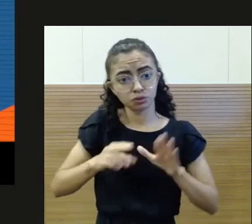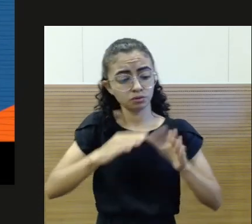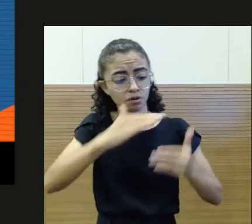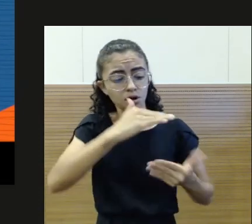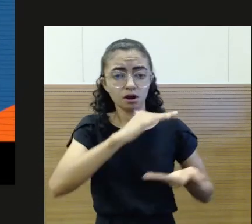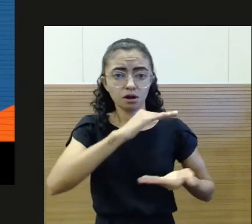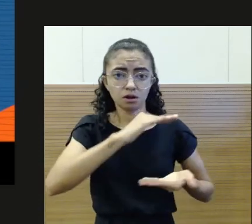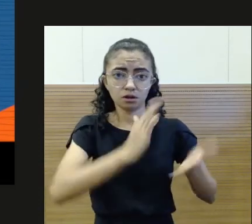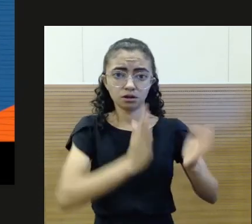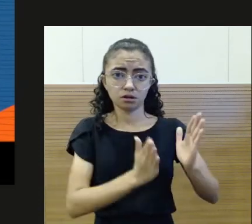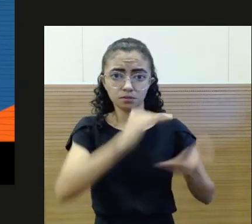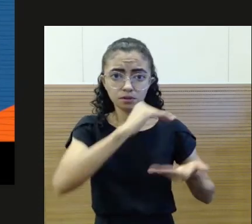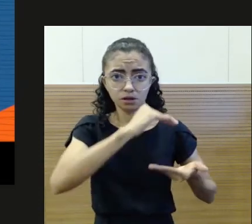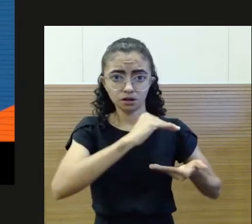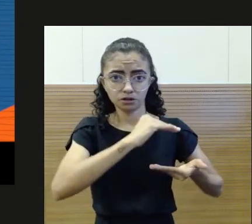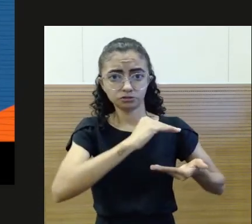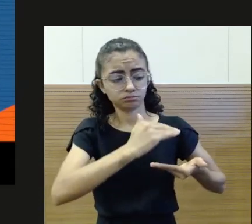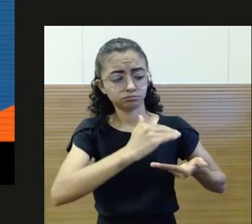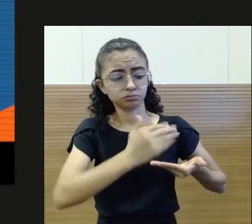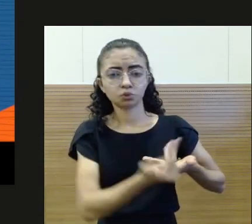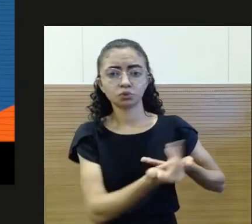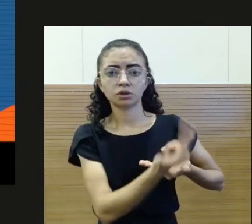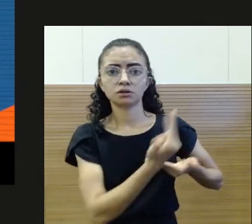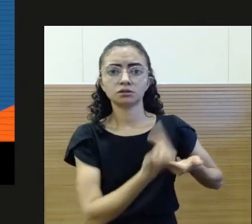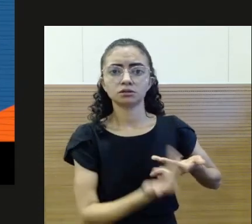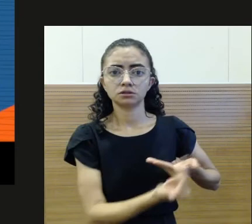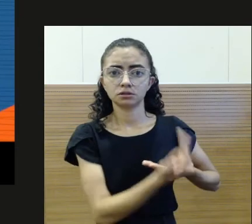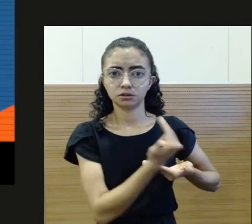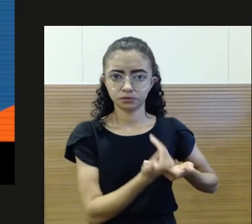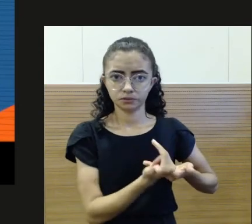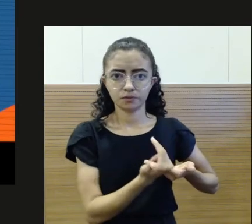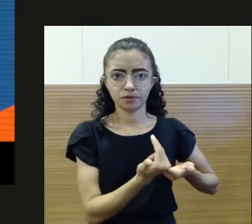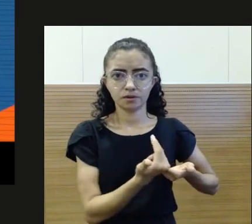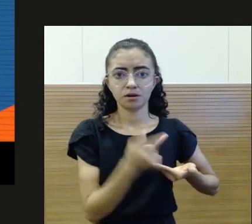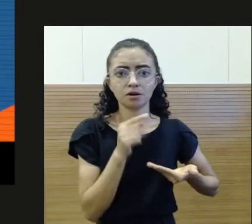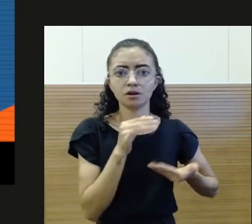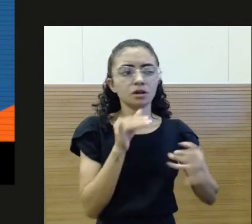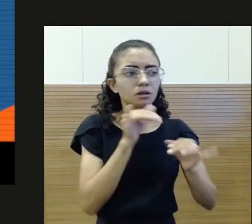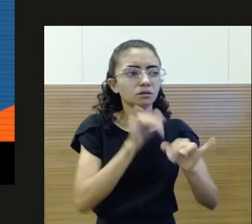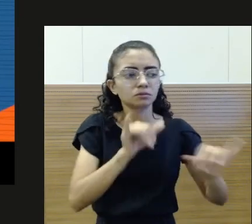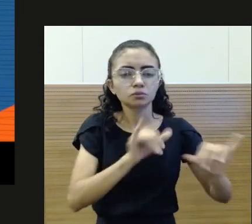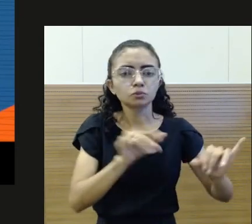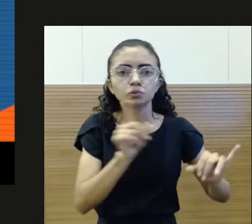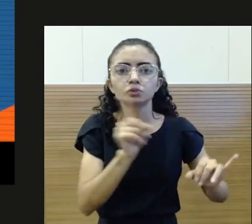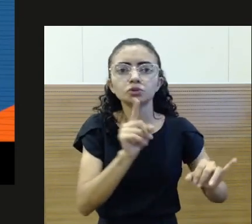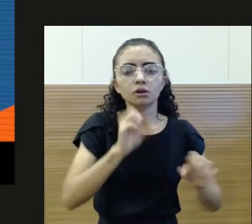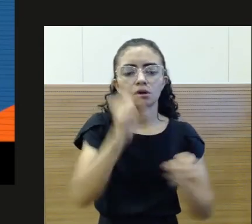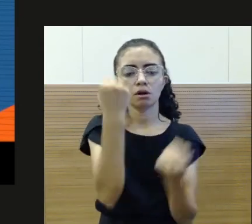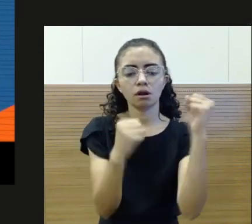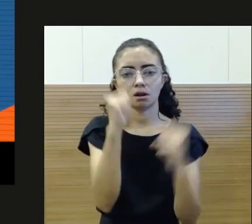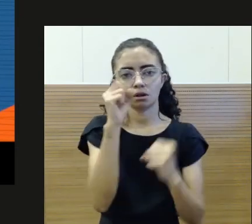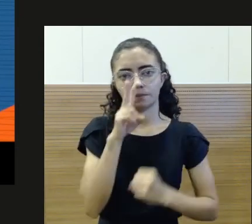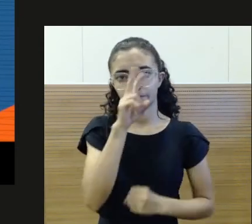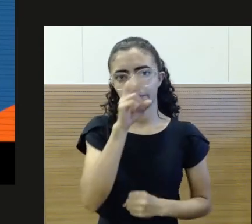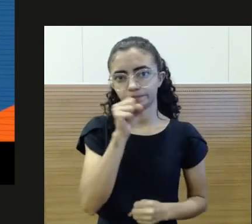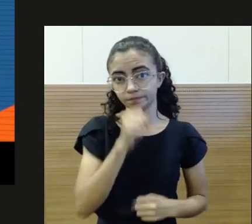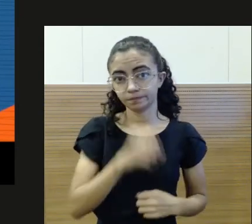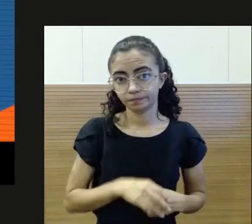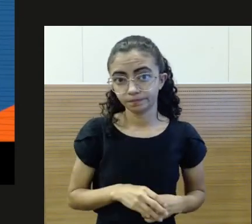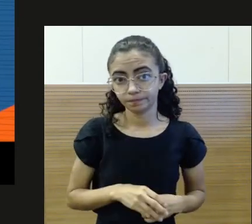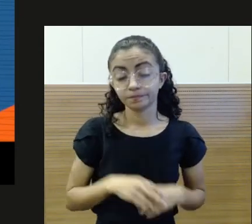aquele produto é um alimento e não um produto ultraprocessado, né? Então, esse conjunto de estratégias, se a gente